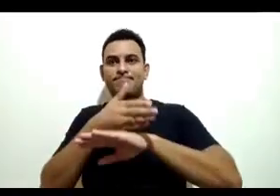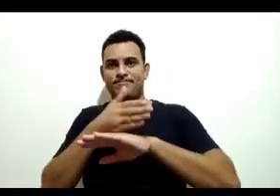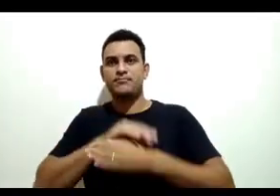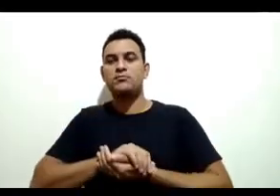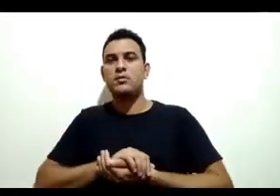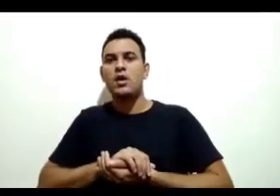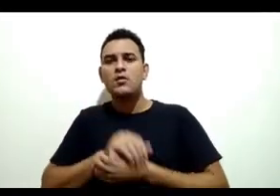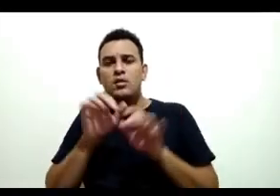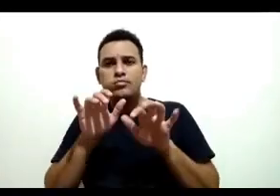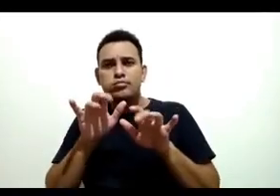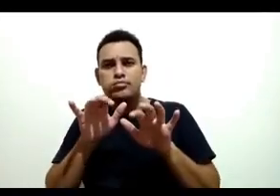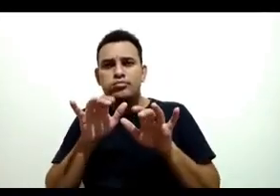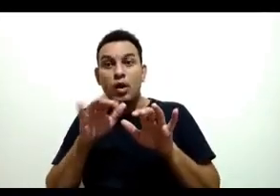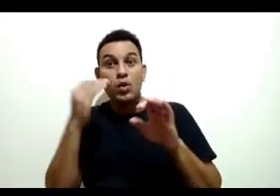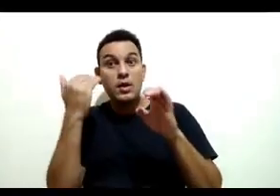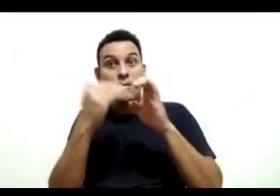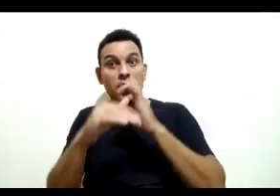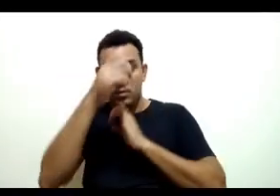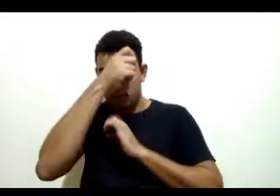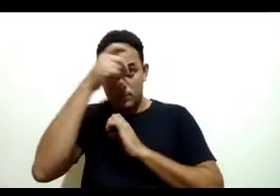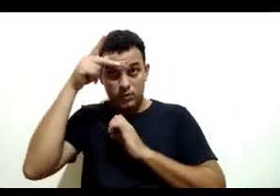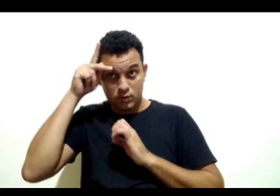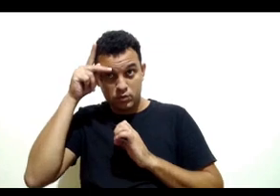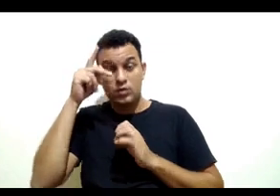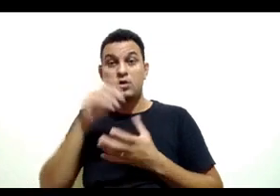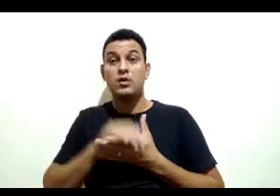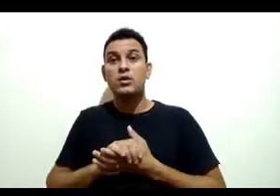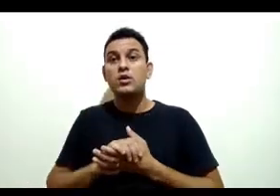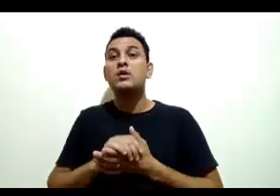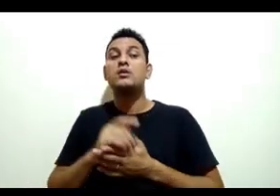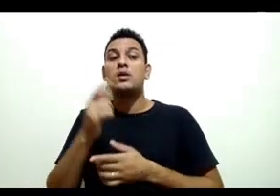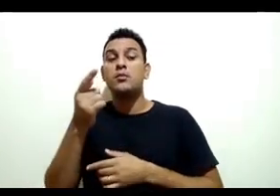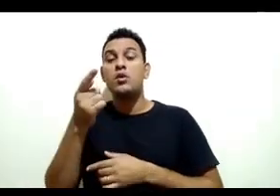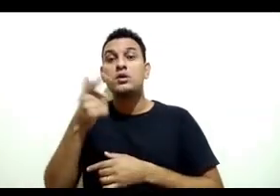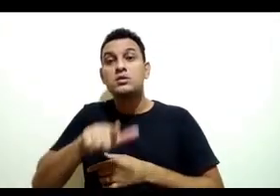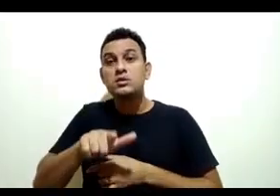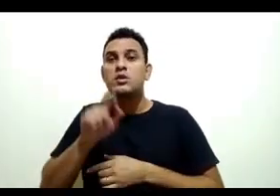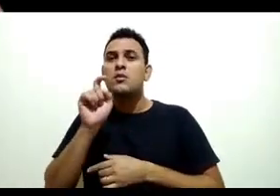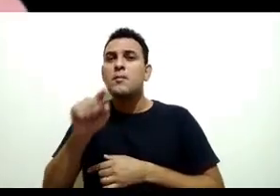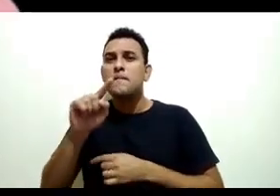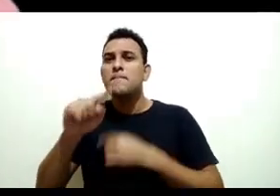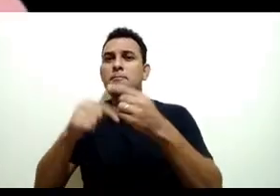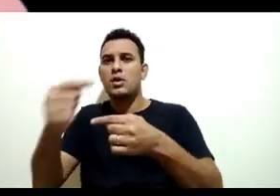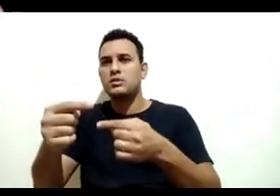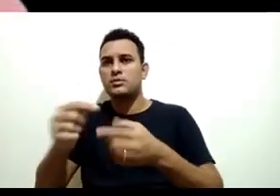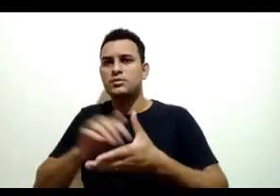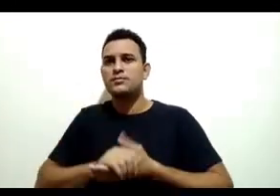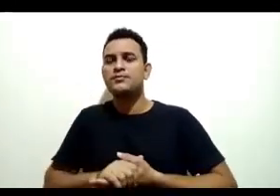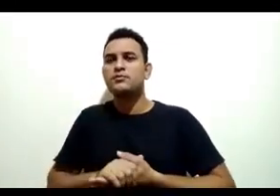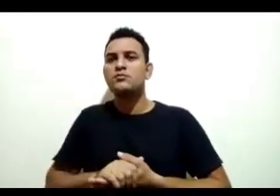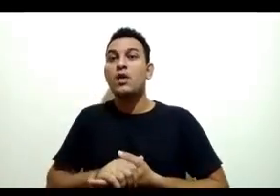login. Preencha o campo vazio com o seu e-mail institucional e clique no botão